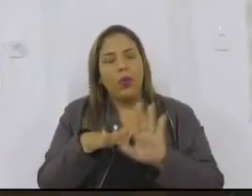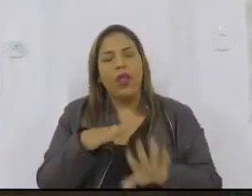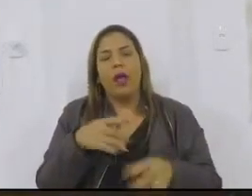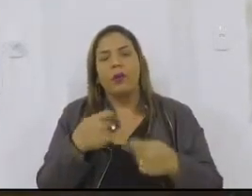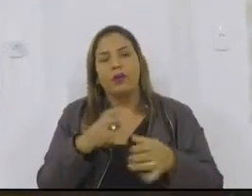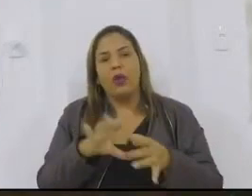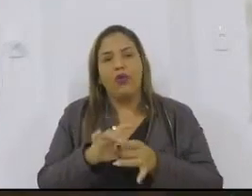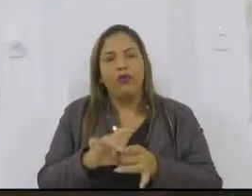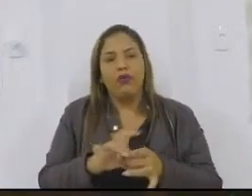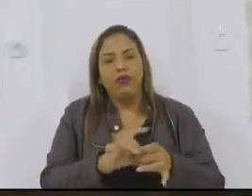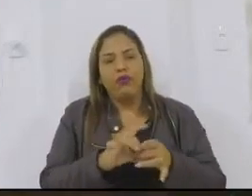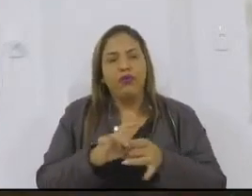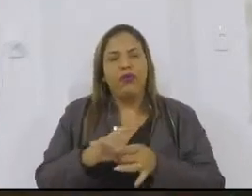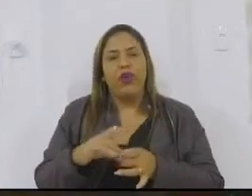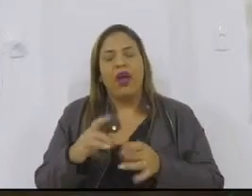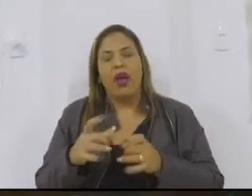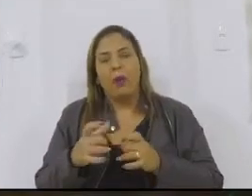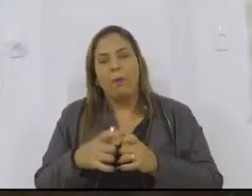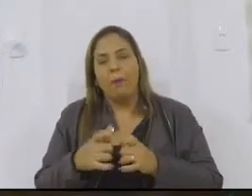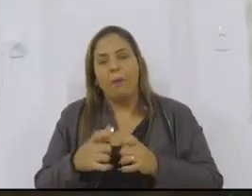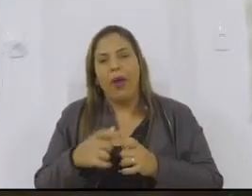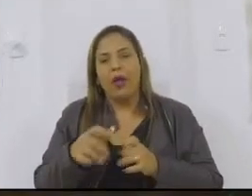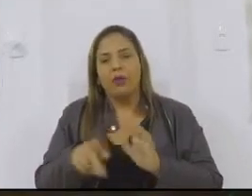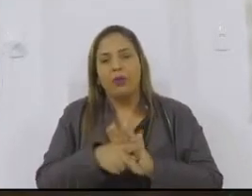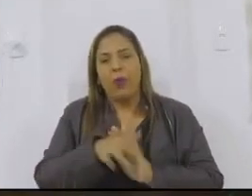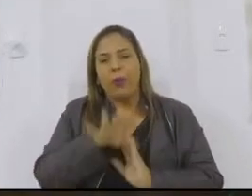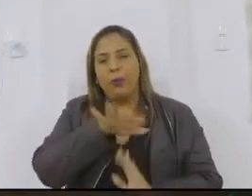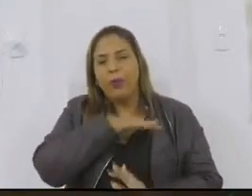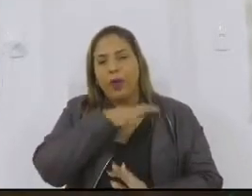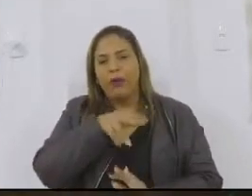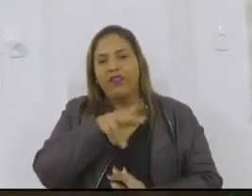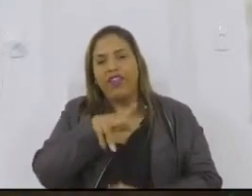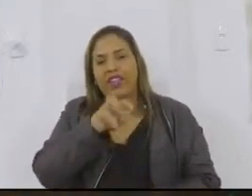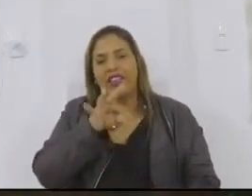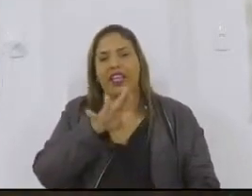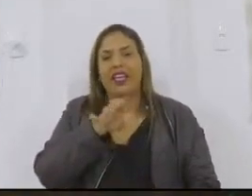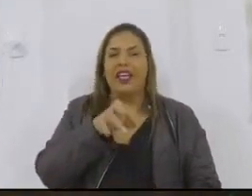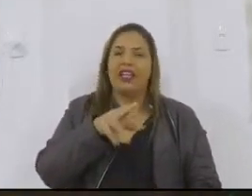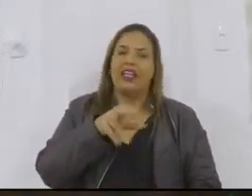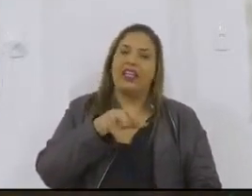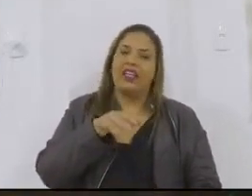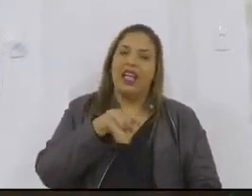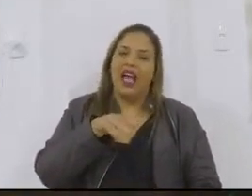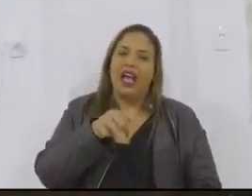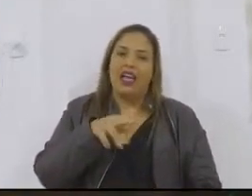particulares e da outras providências. Peço também a leitura do parecer da comissão.